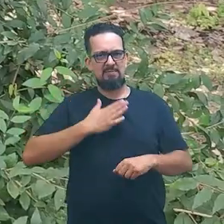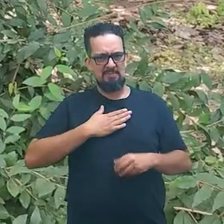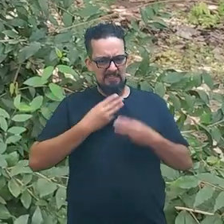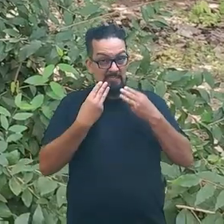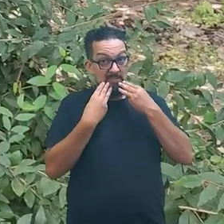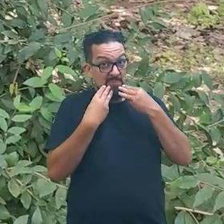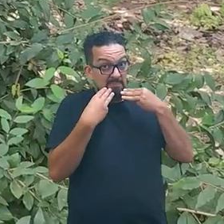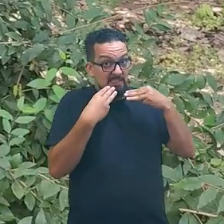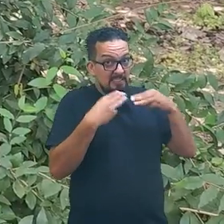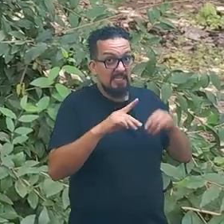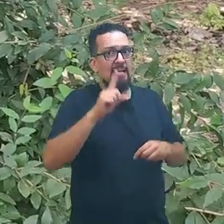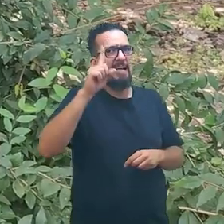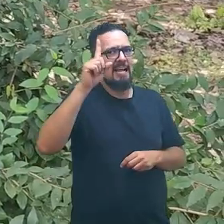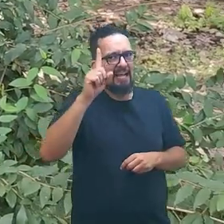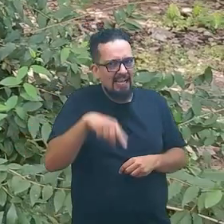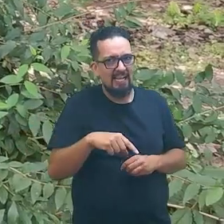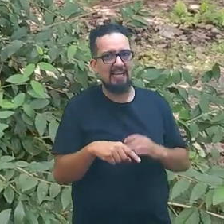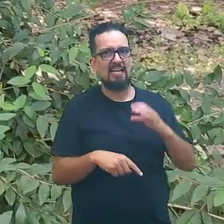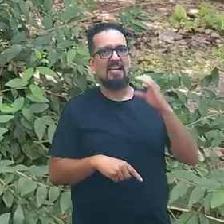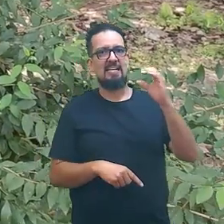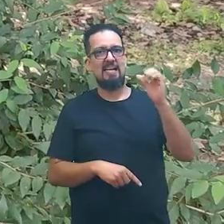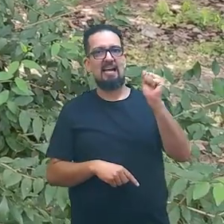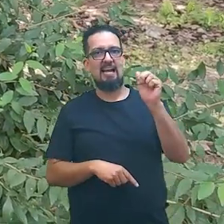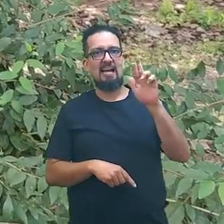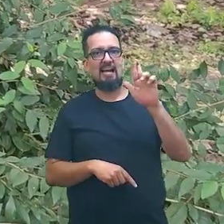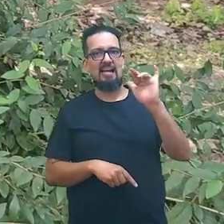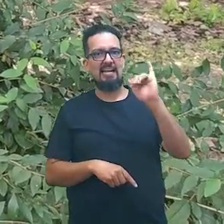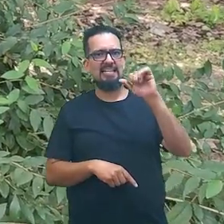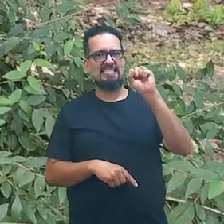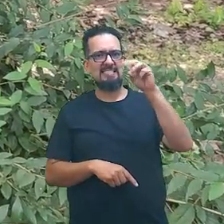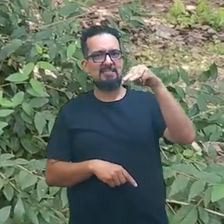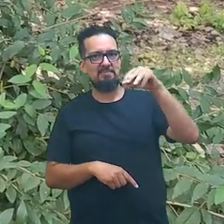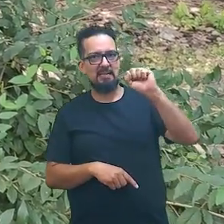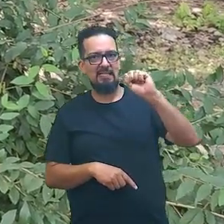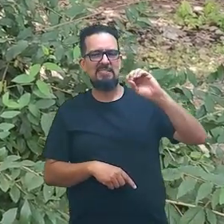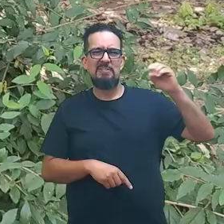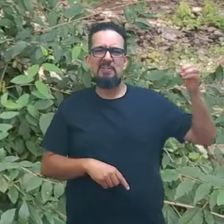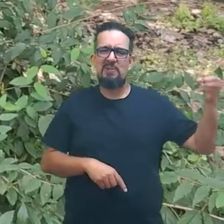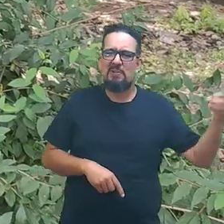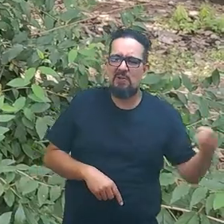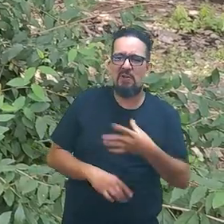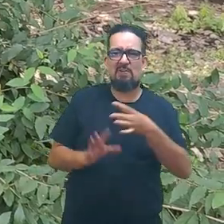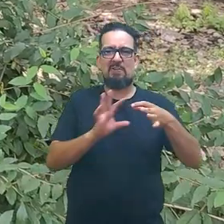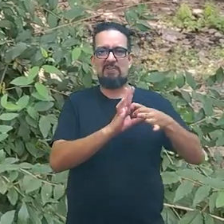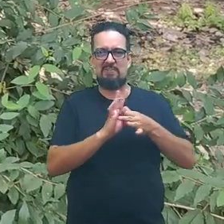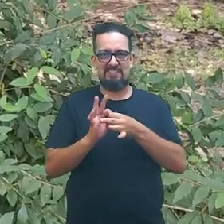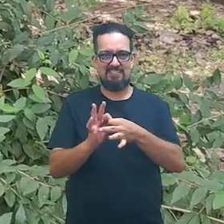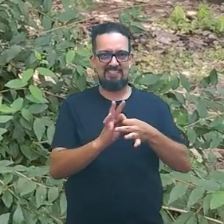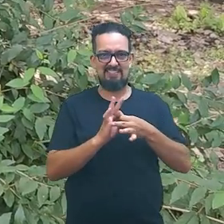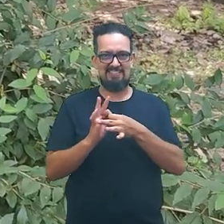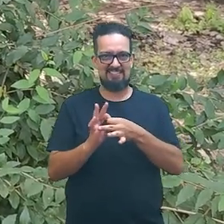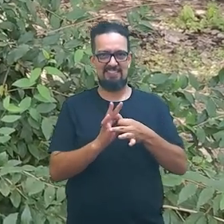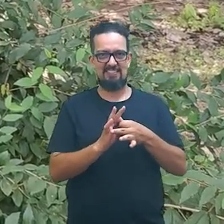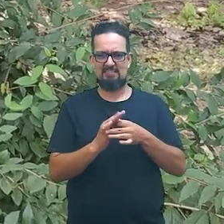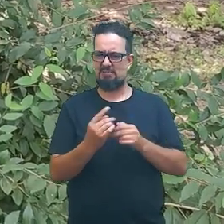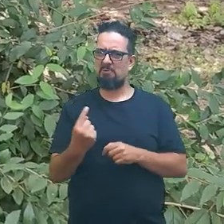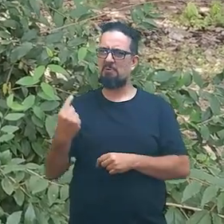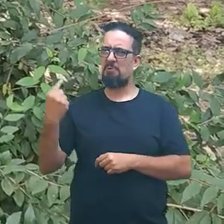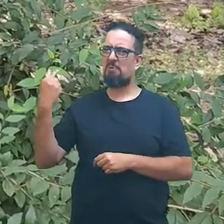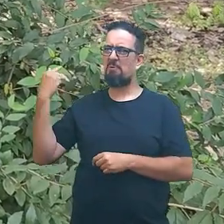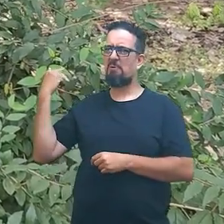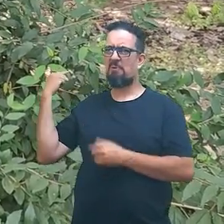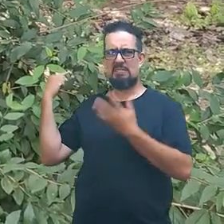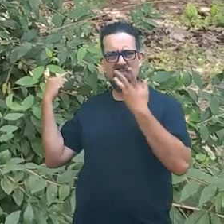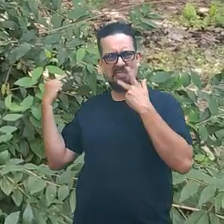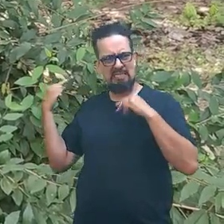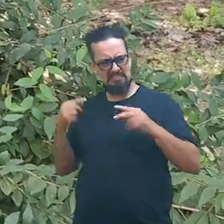carisma Nova Aliança. Então, tive o chamado do Senhor. Desde pequenininha eu já percebia, né, que eu era diferente dos demais, mas diante